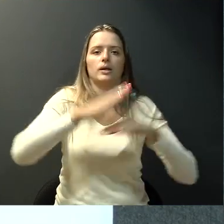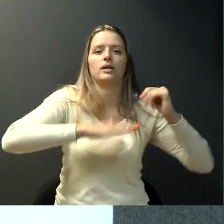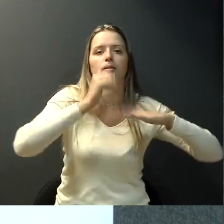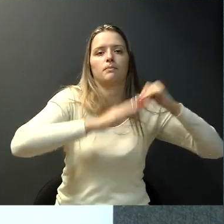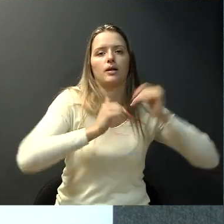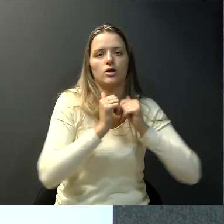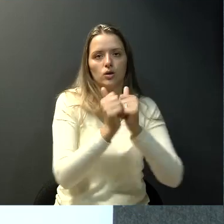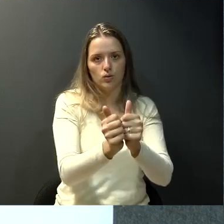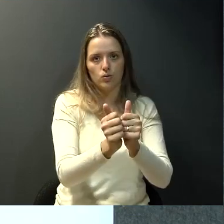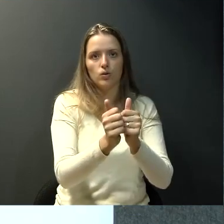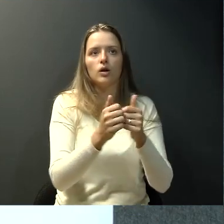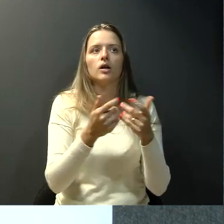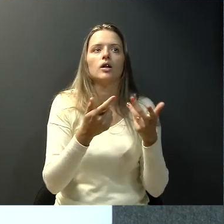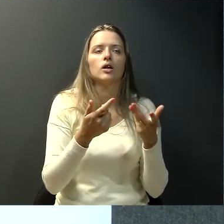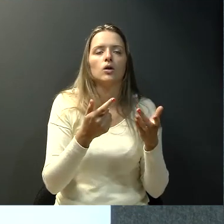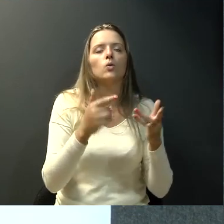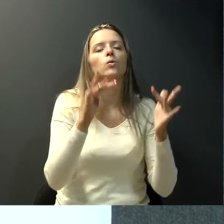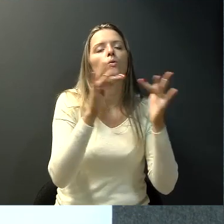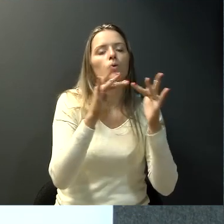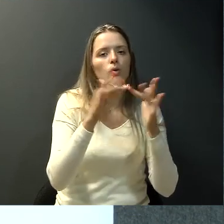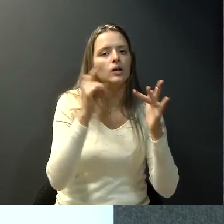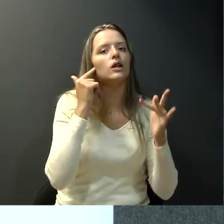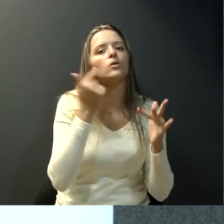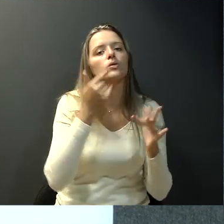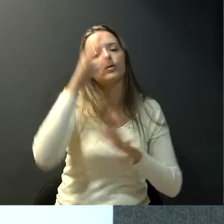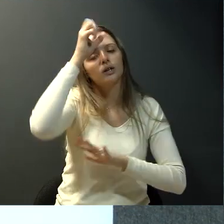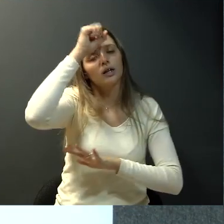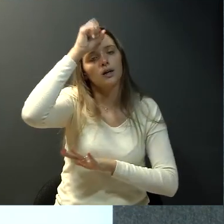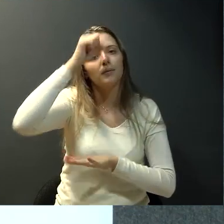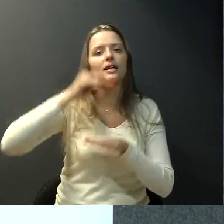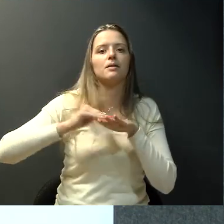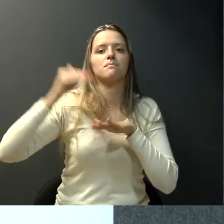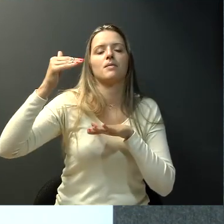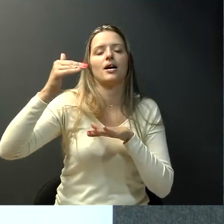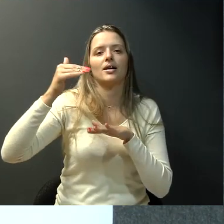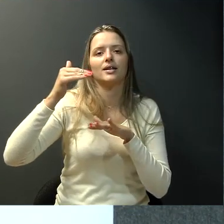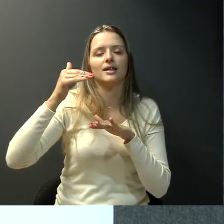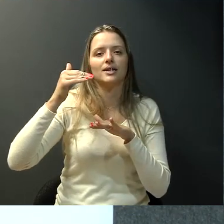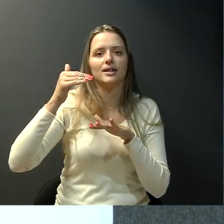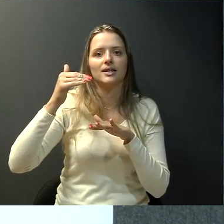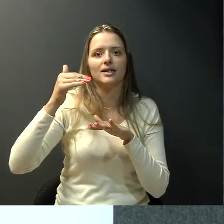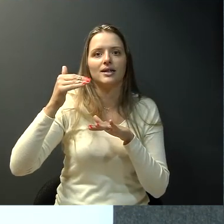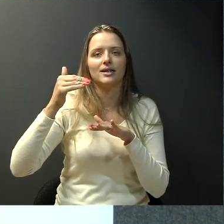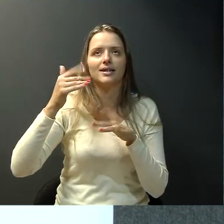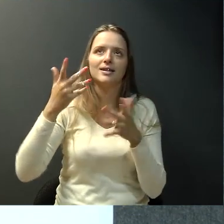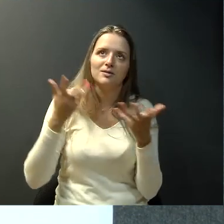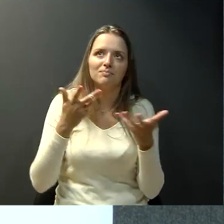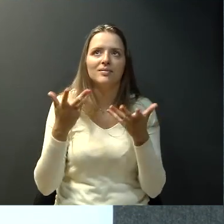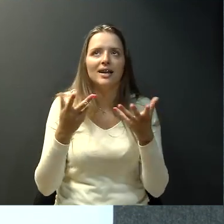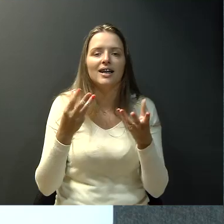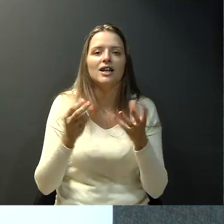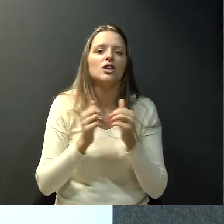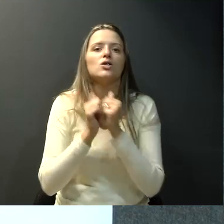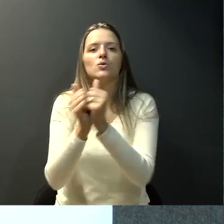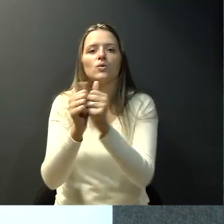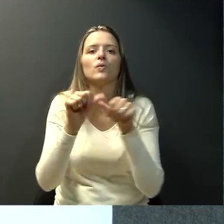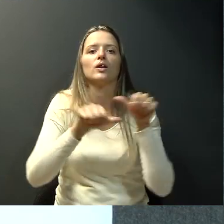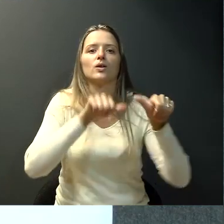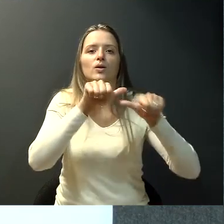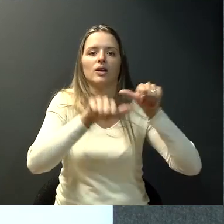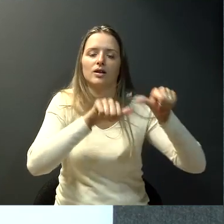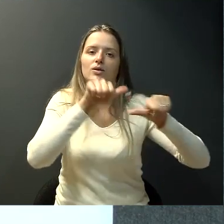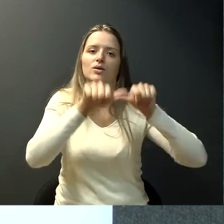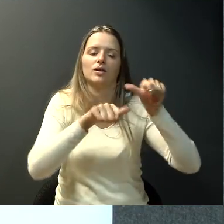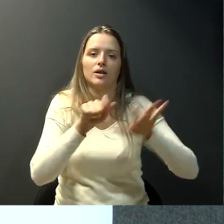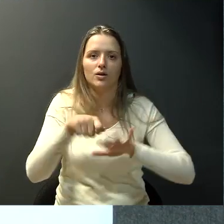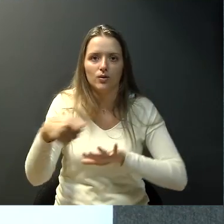praticar. Eu contato com os surdos também e cada vez aprendendo mais, tentar se aprender mais. Assim, vai mudando, né,